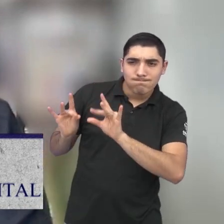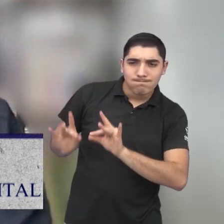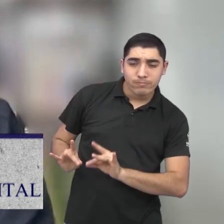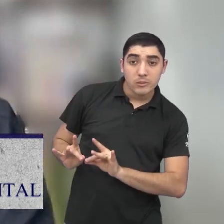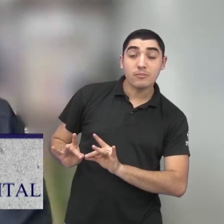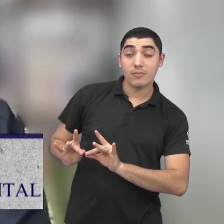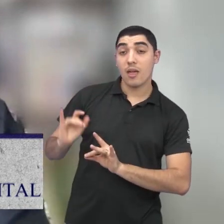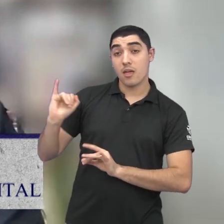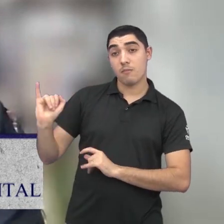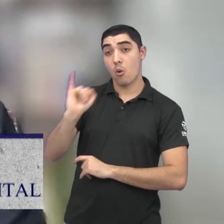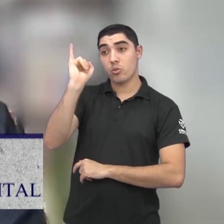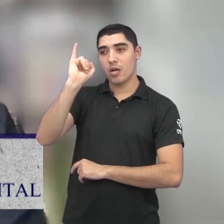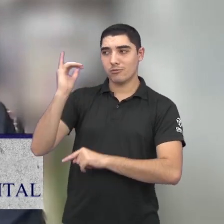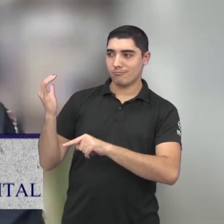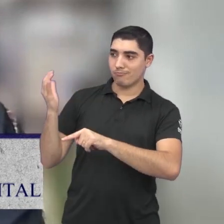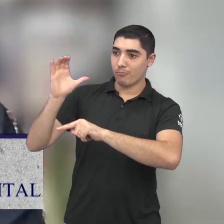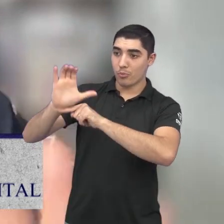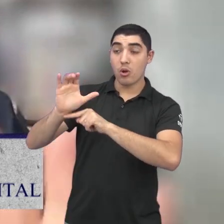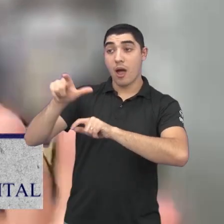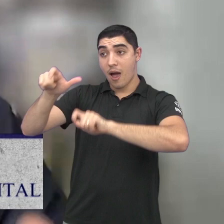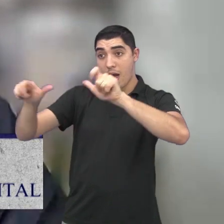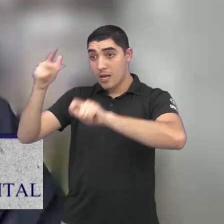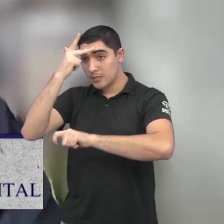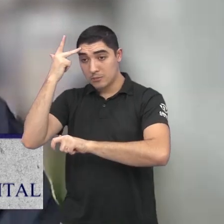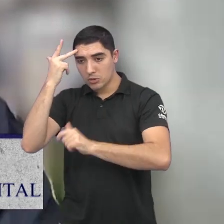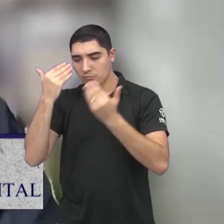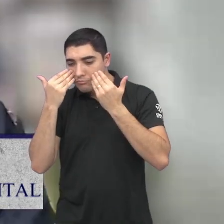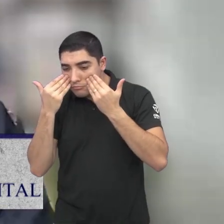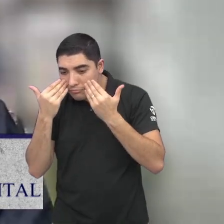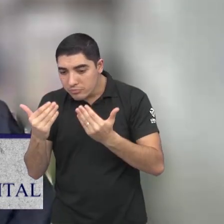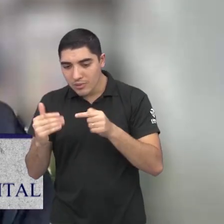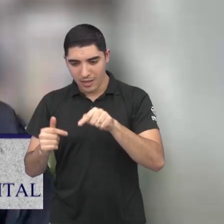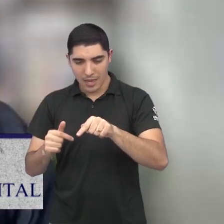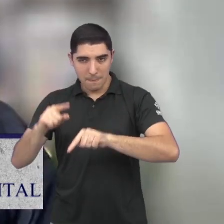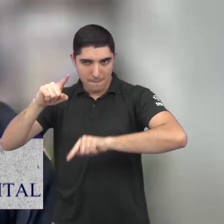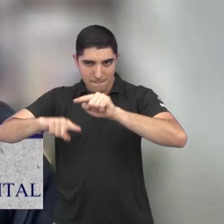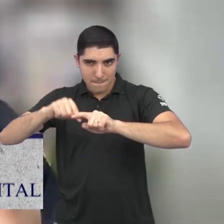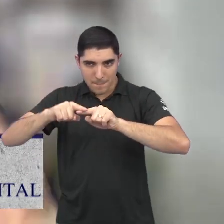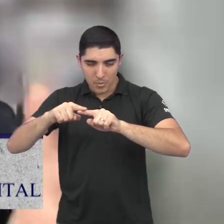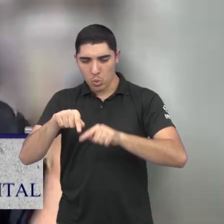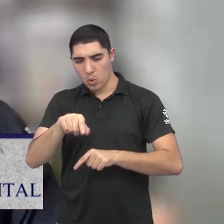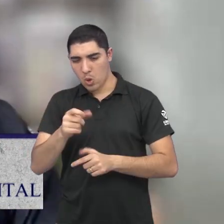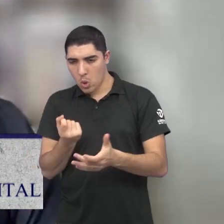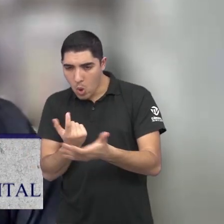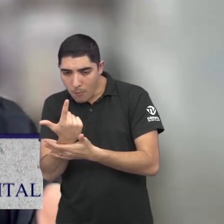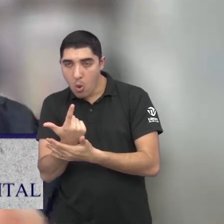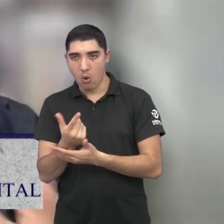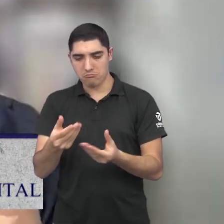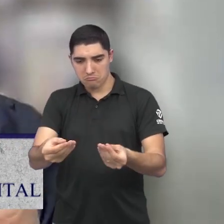estruturas de informação vão estar disponíveis naquele produto para que os usuários